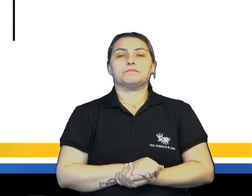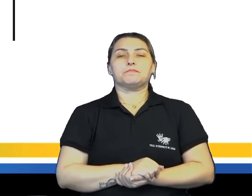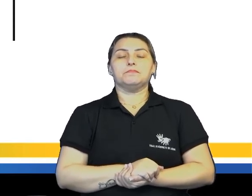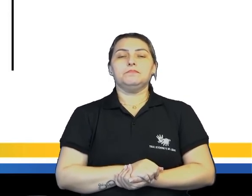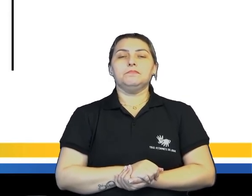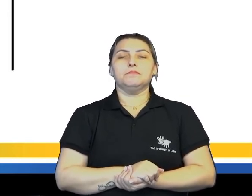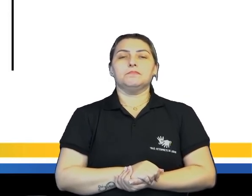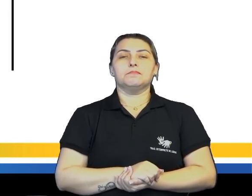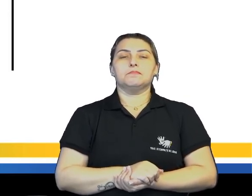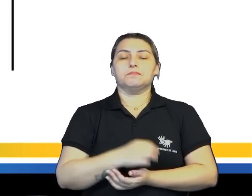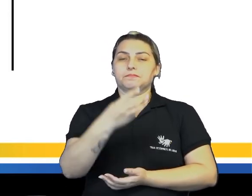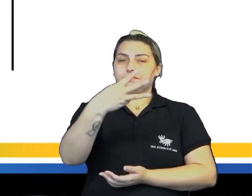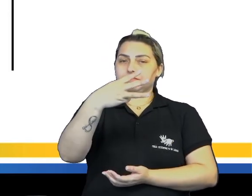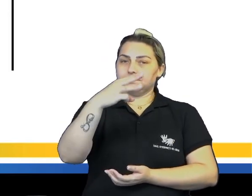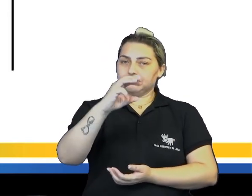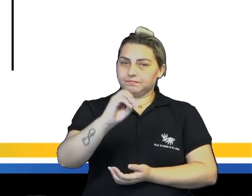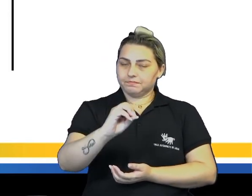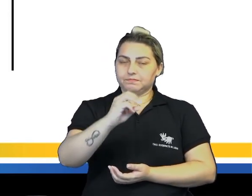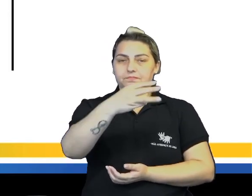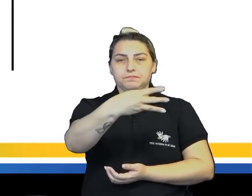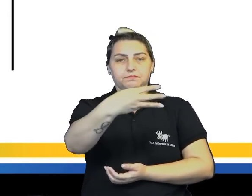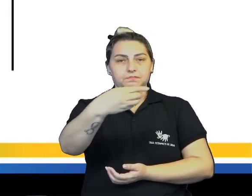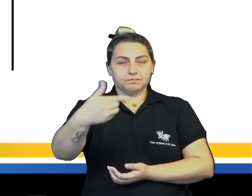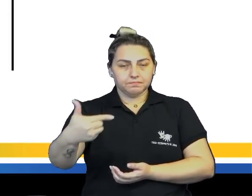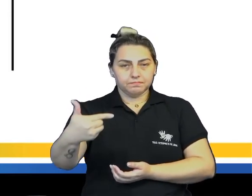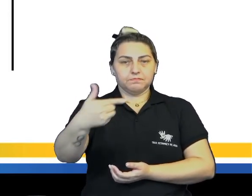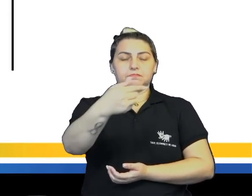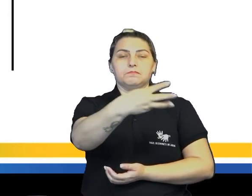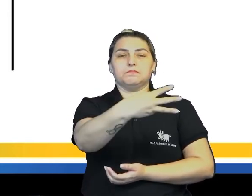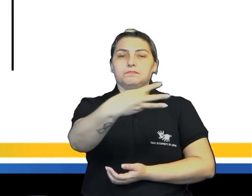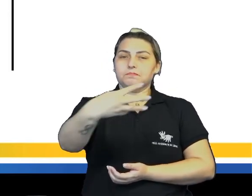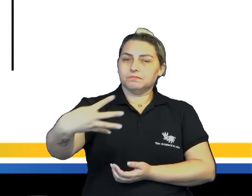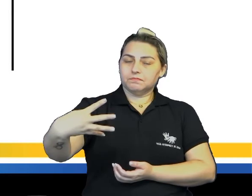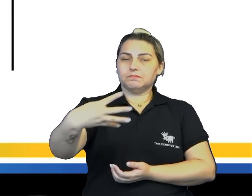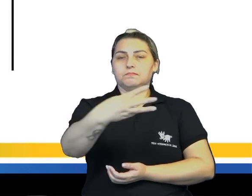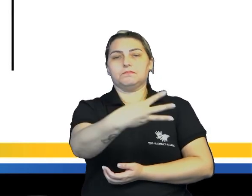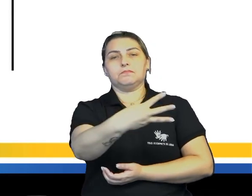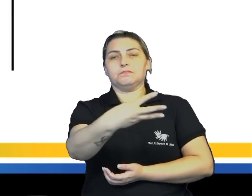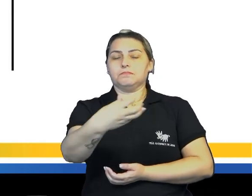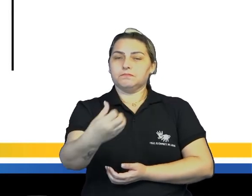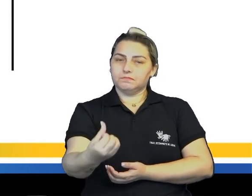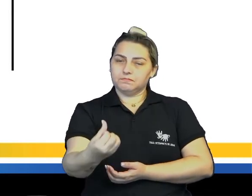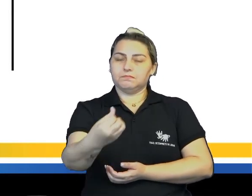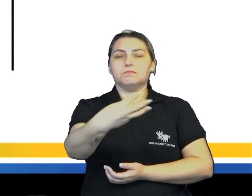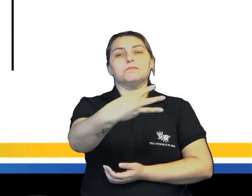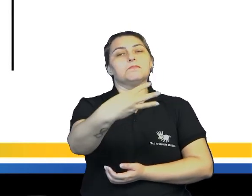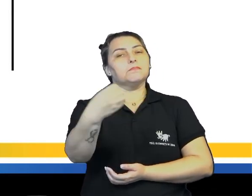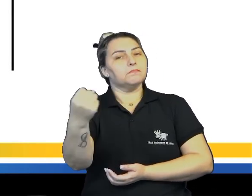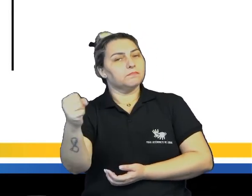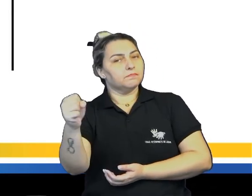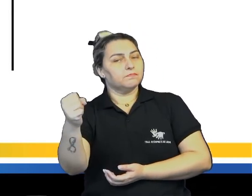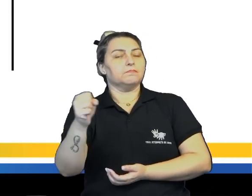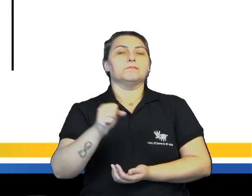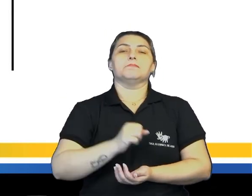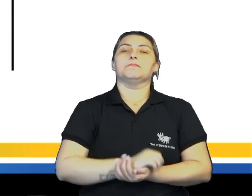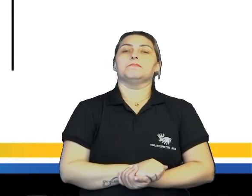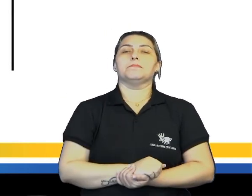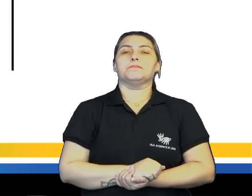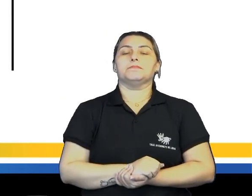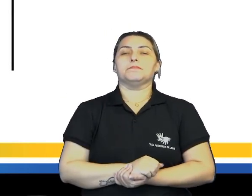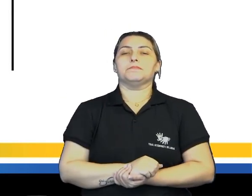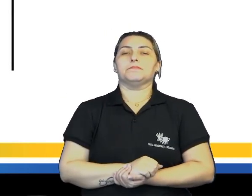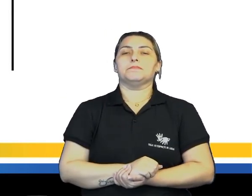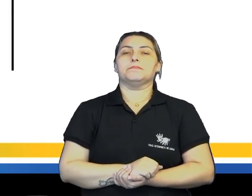que nos diz que são os números 30, 32, 34, 36 e